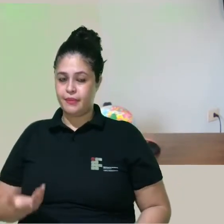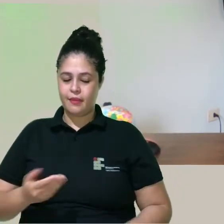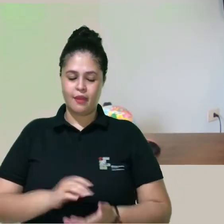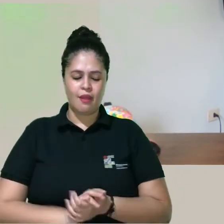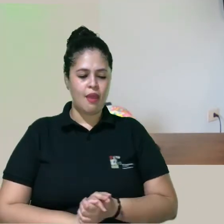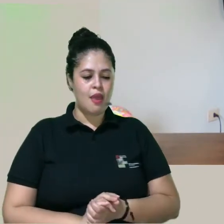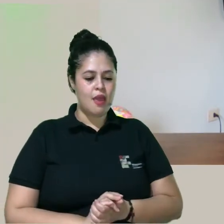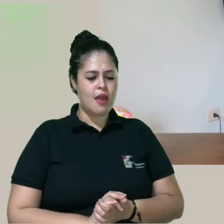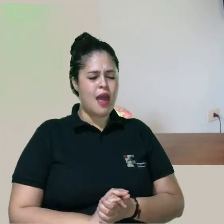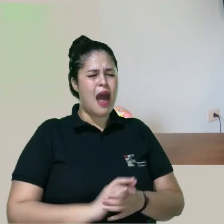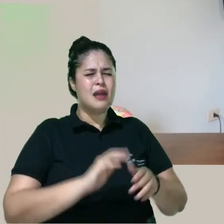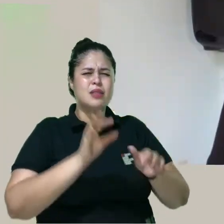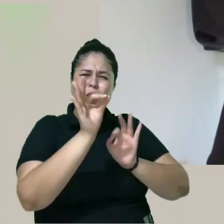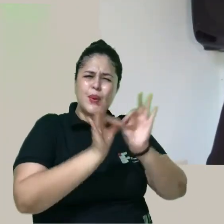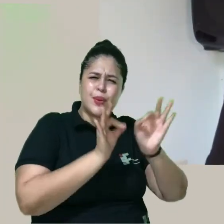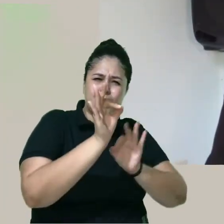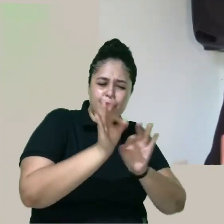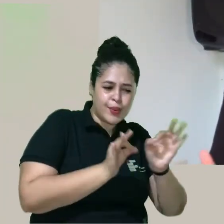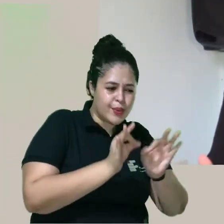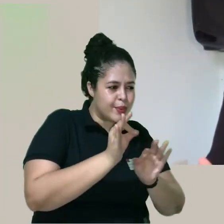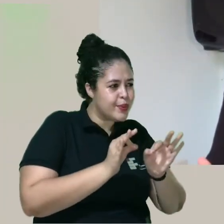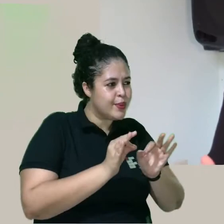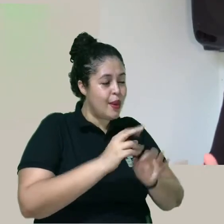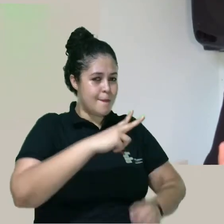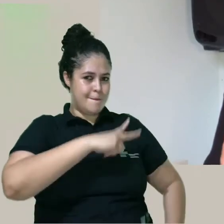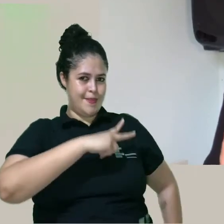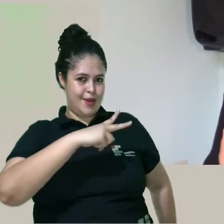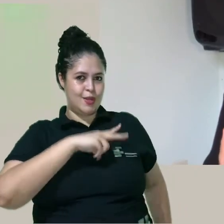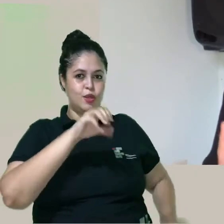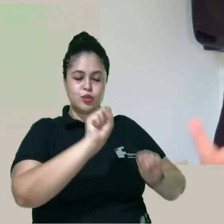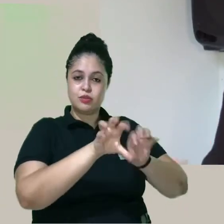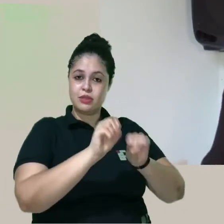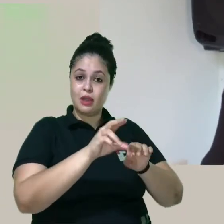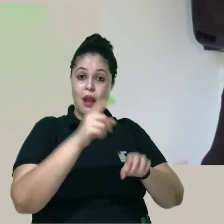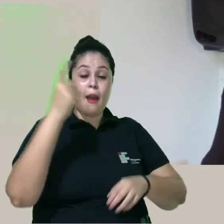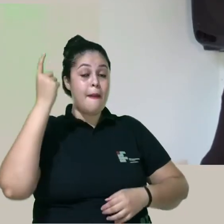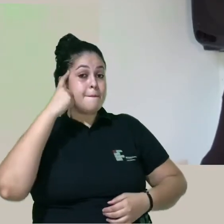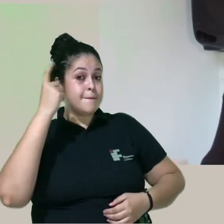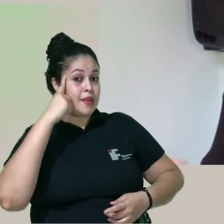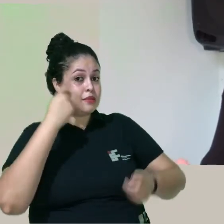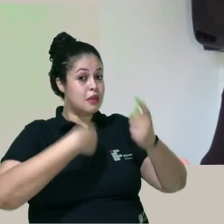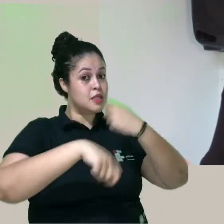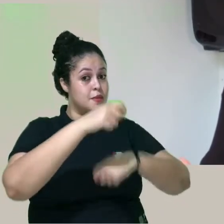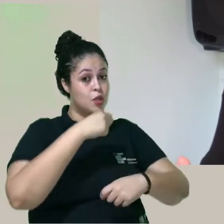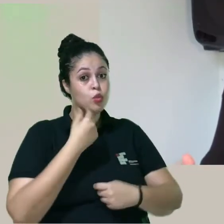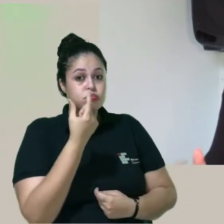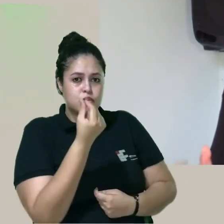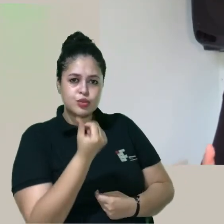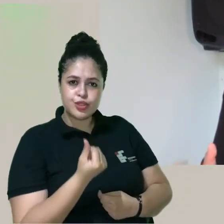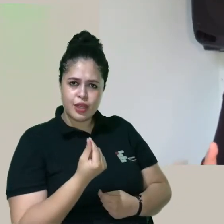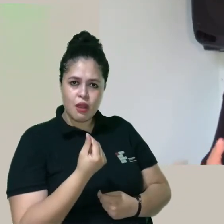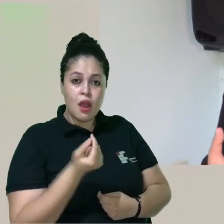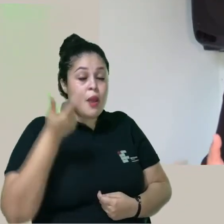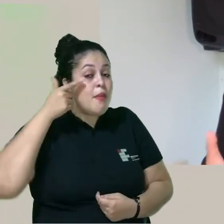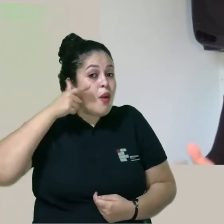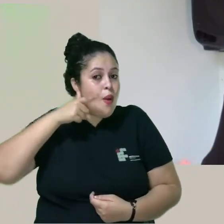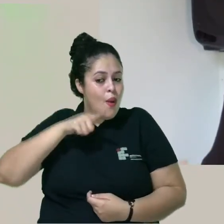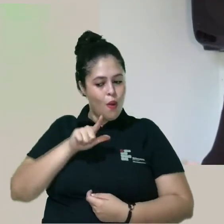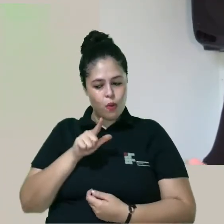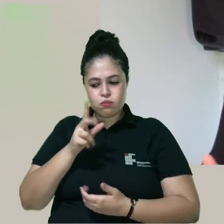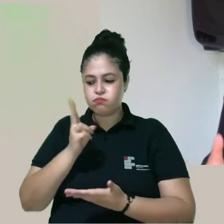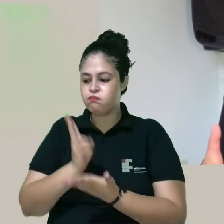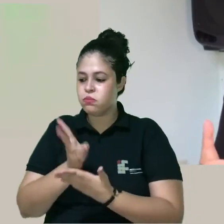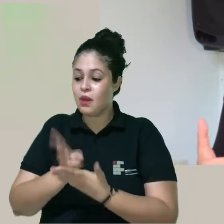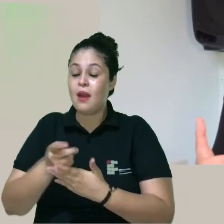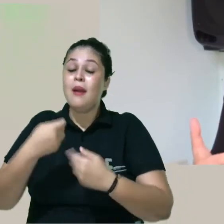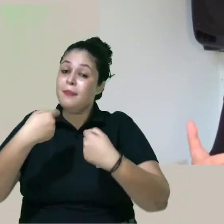organizações privadas de ensino têm como objetivo o lucro. Tá? E para obter o seu lucro,